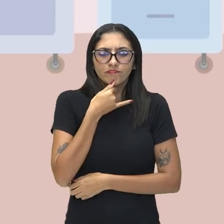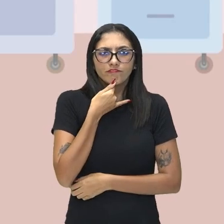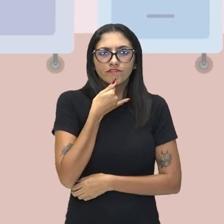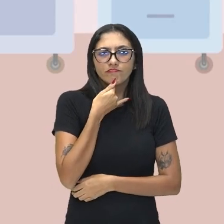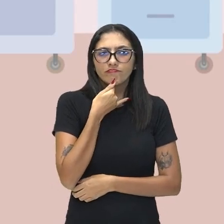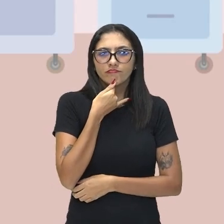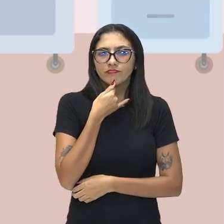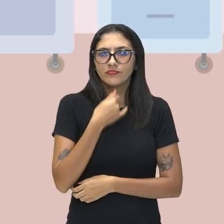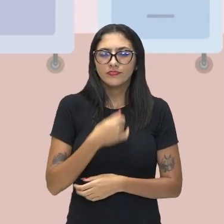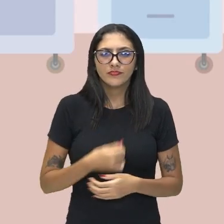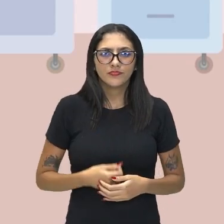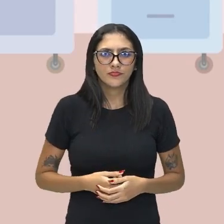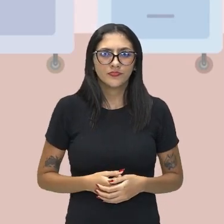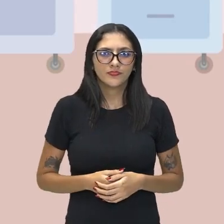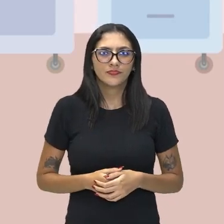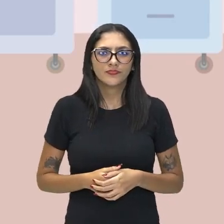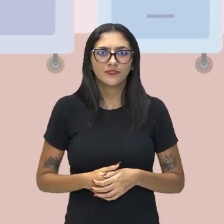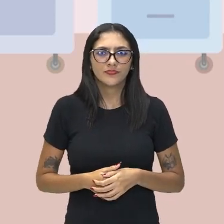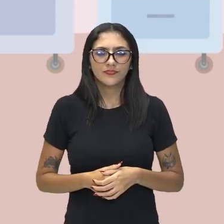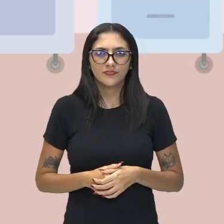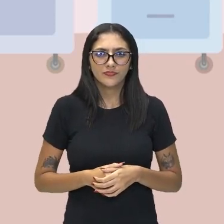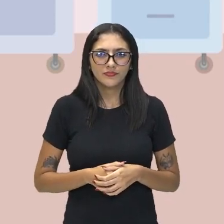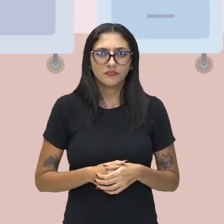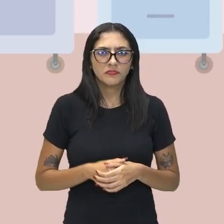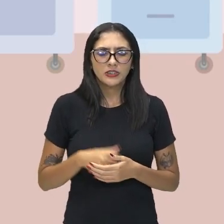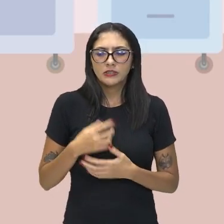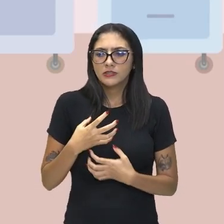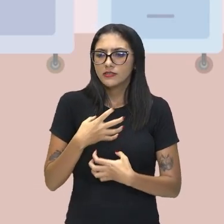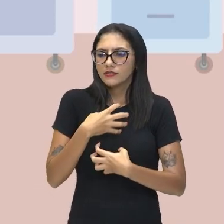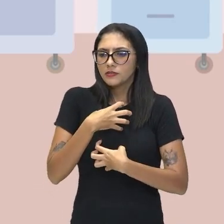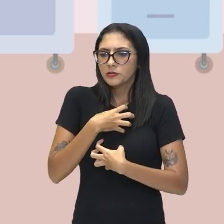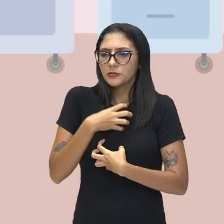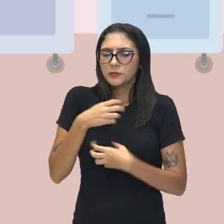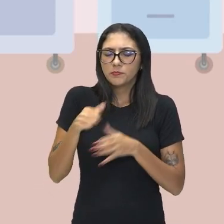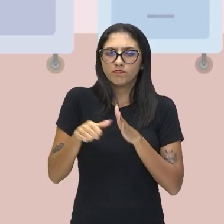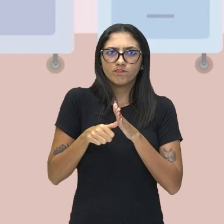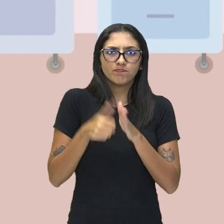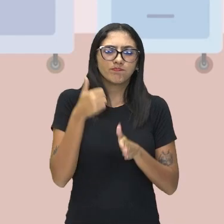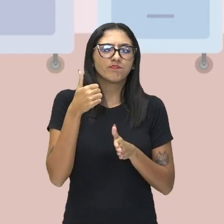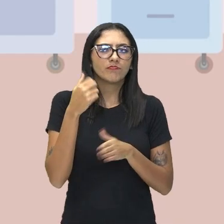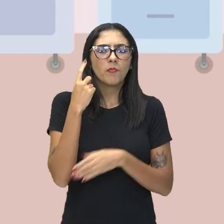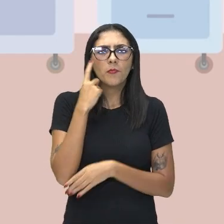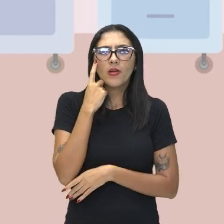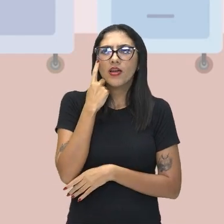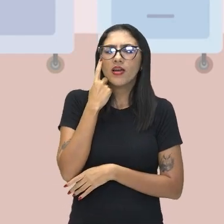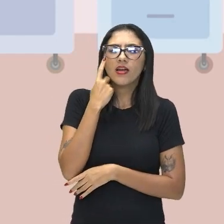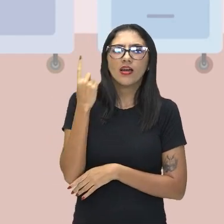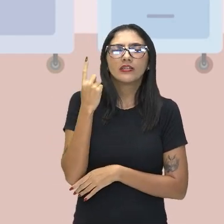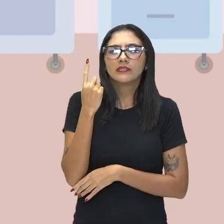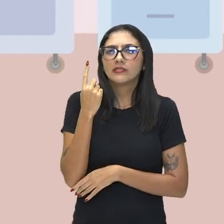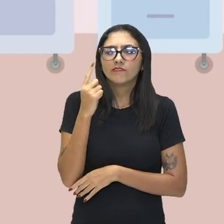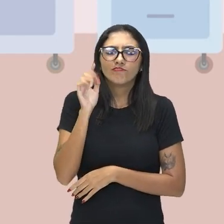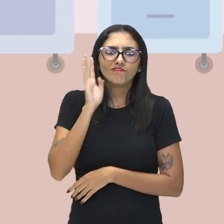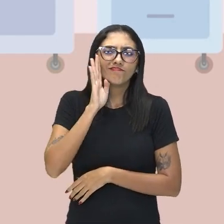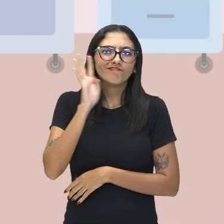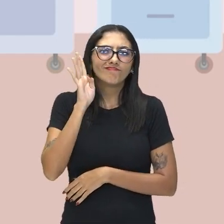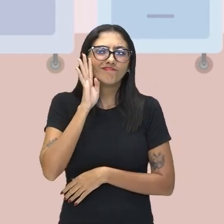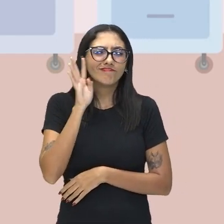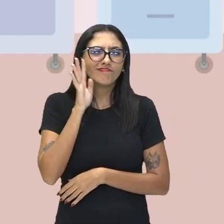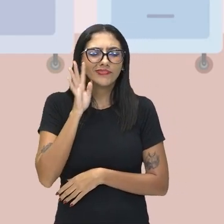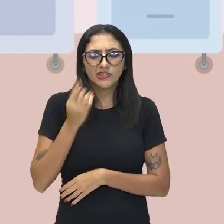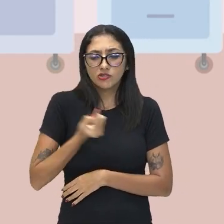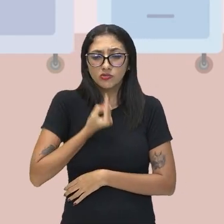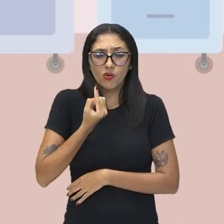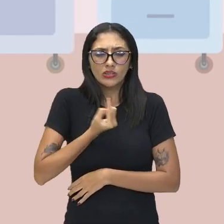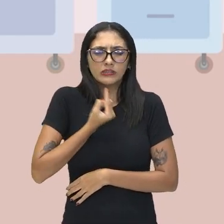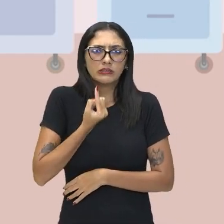seus tesouros. E pela primeira vez pensou em como seria bom estar sozinha de